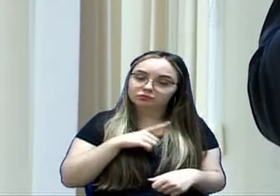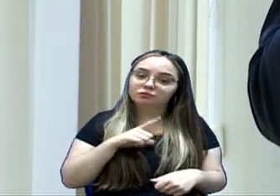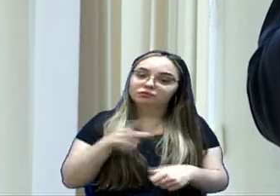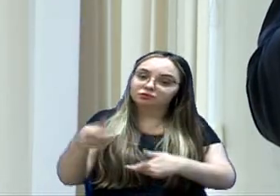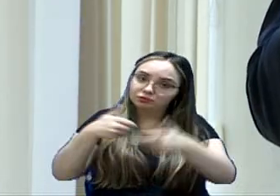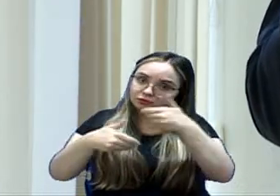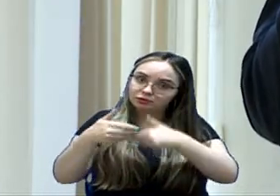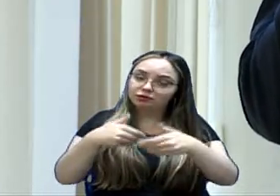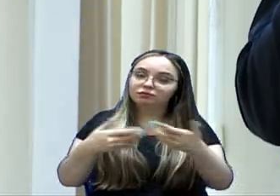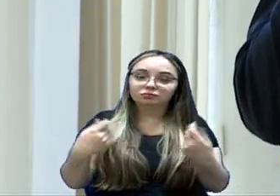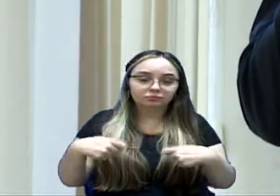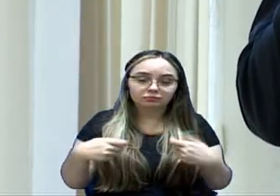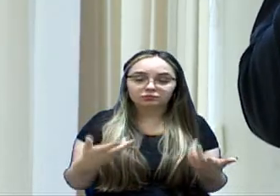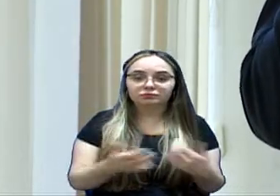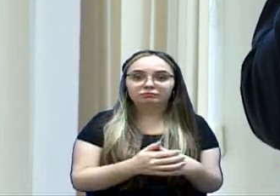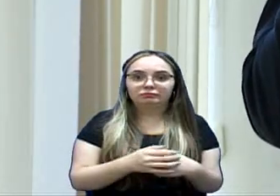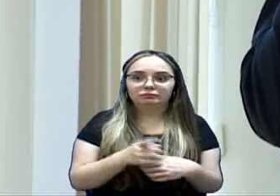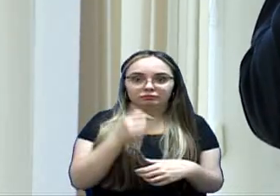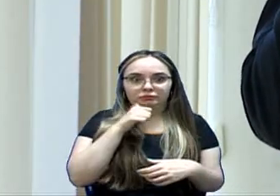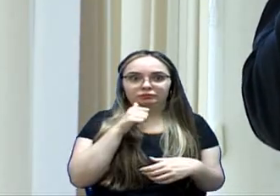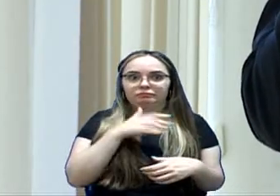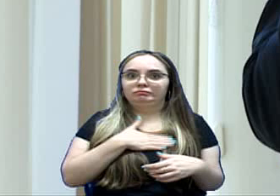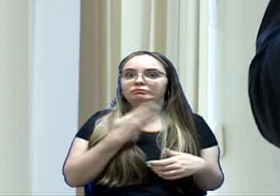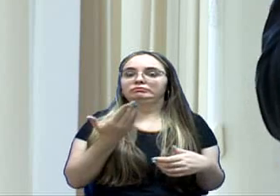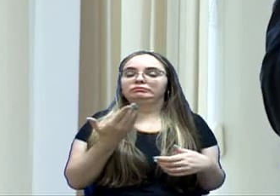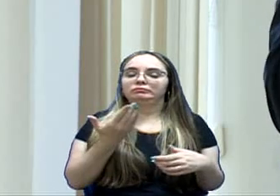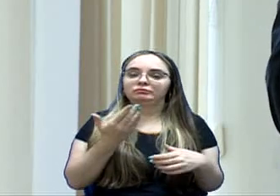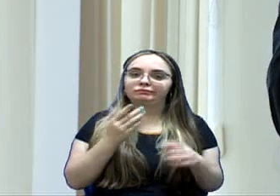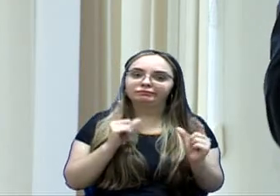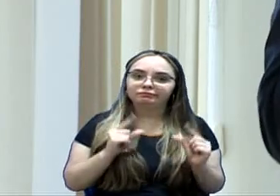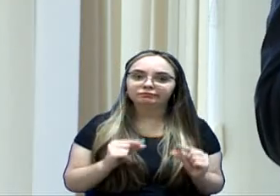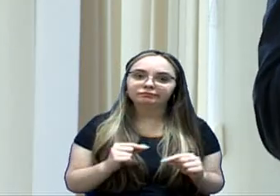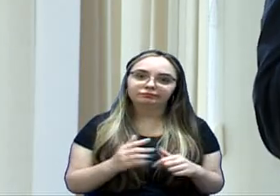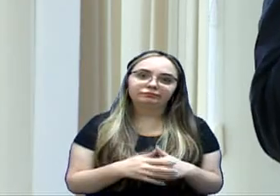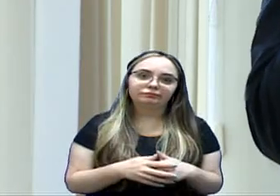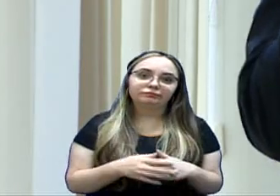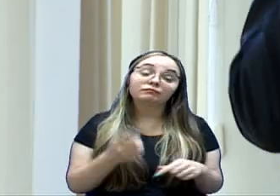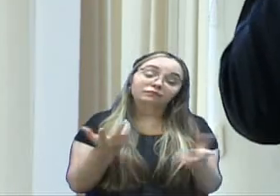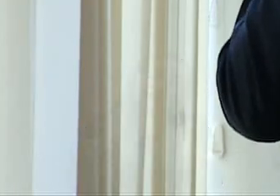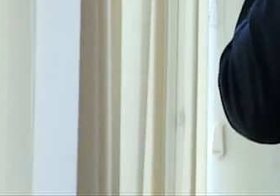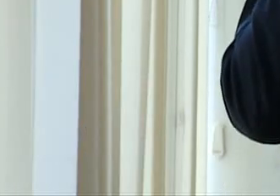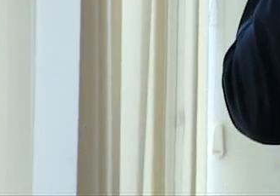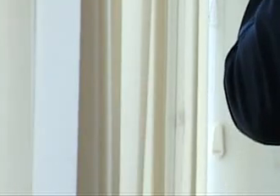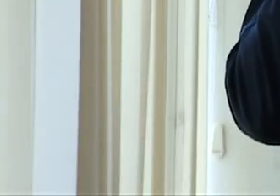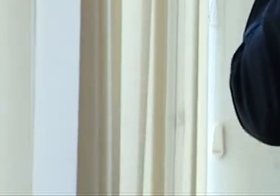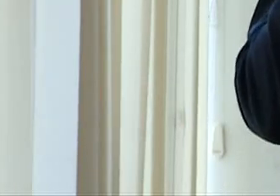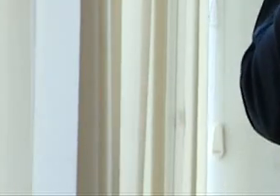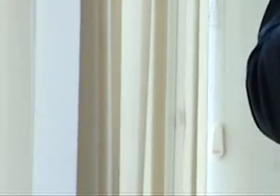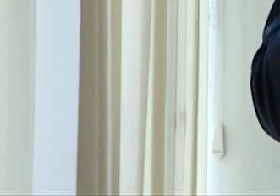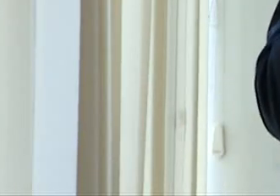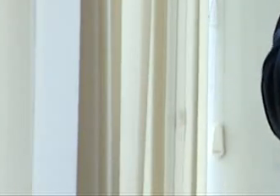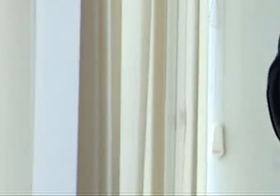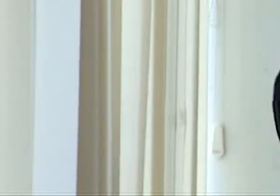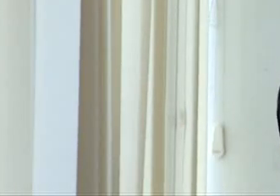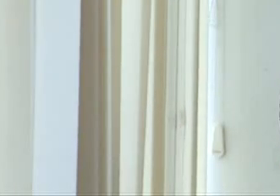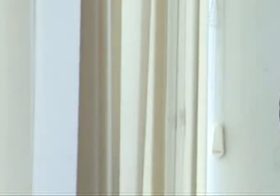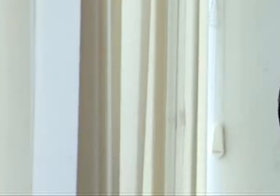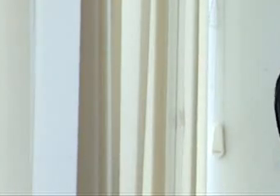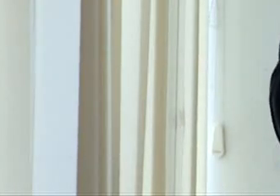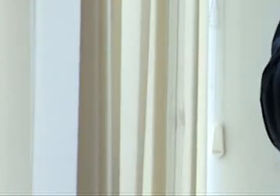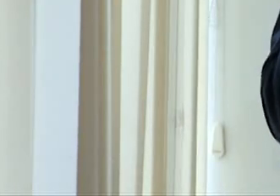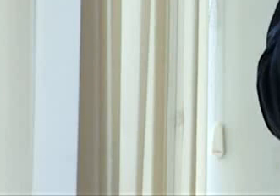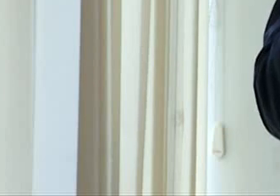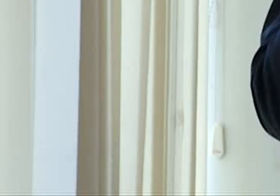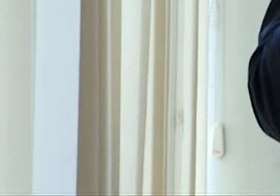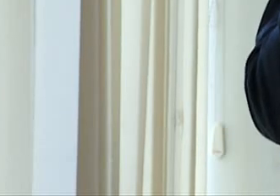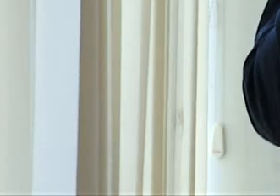tratando comigo. Aí ela baixou a crista. Enfim, Excelência, às vezes nós criamos projetos de lei